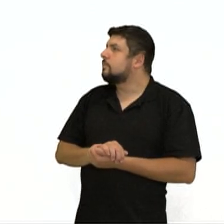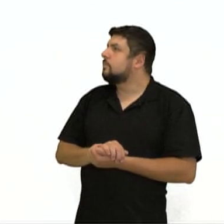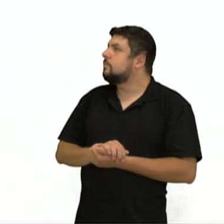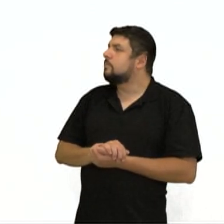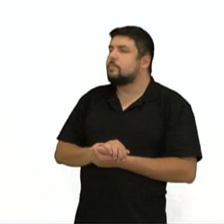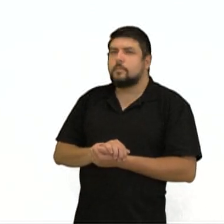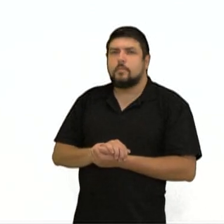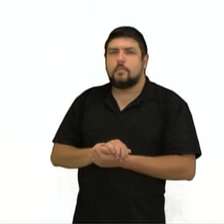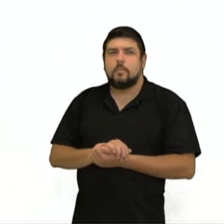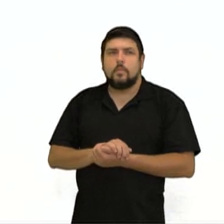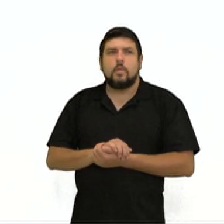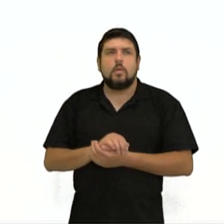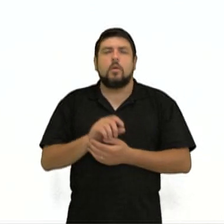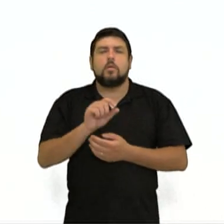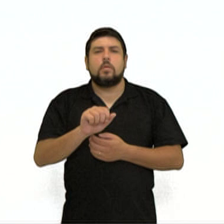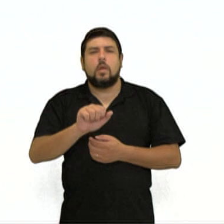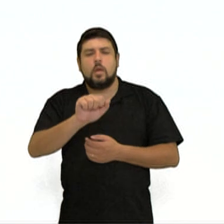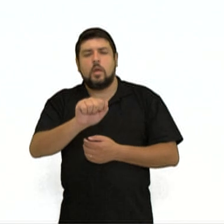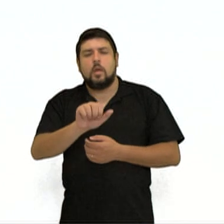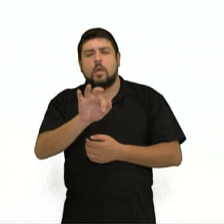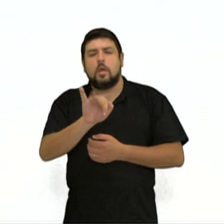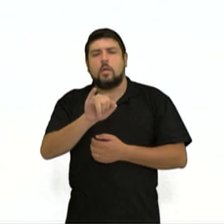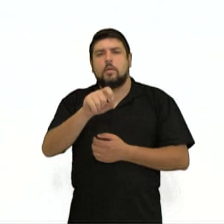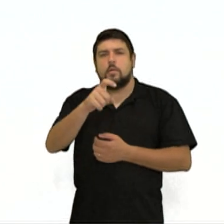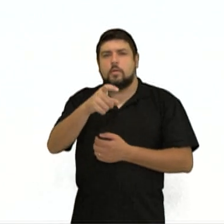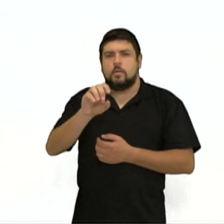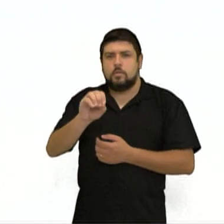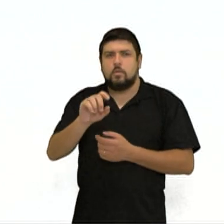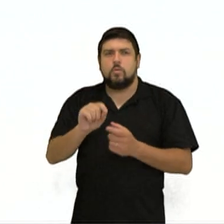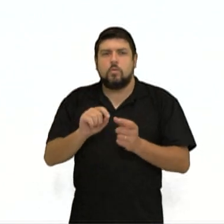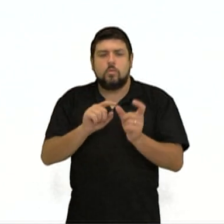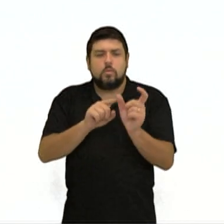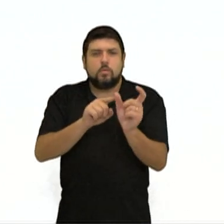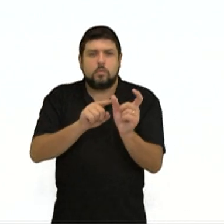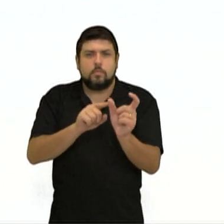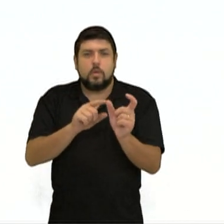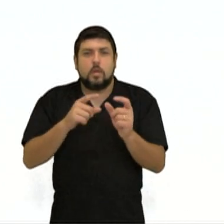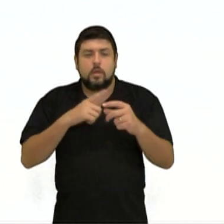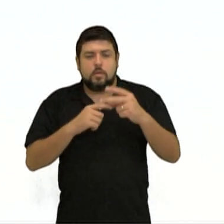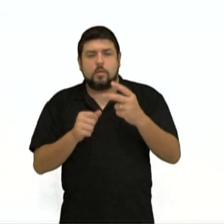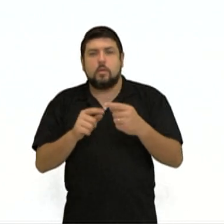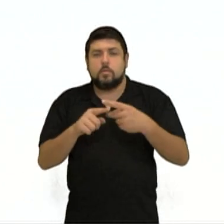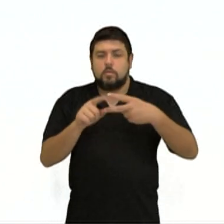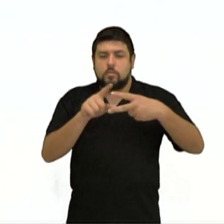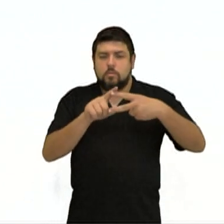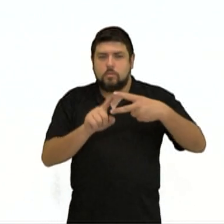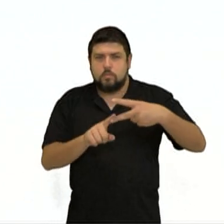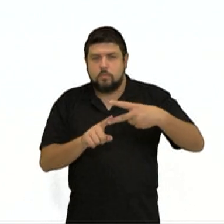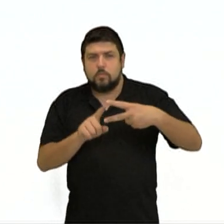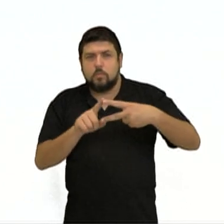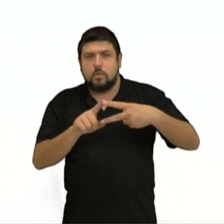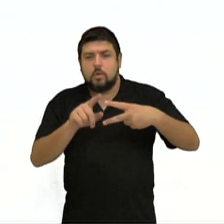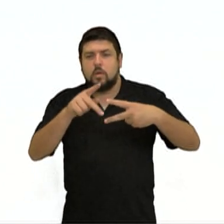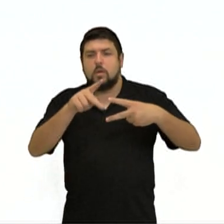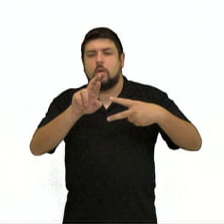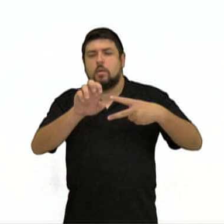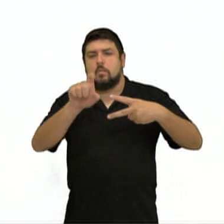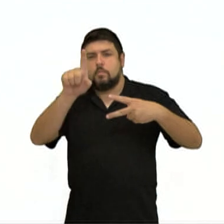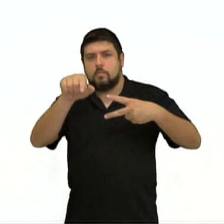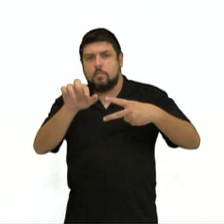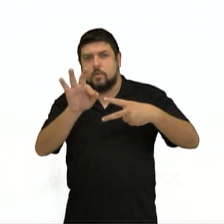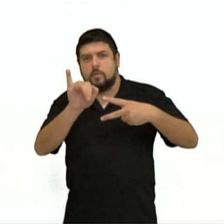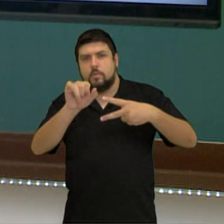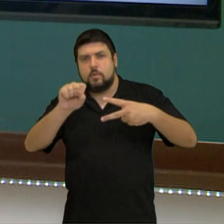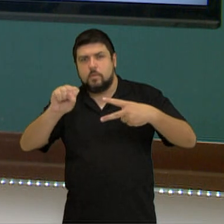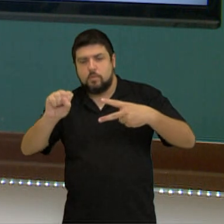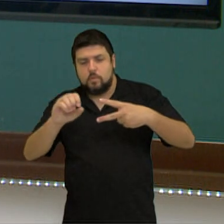são os afixos. Os afixos a gente divide em prefixo e em sufixo. Então, são um grupo de letras que a gente gruda nas palavras